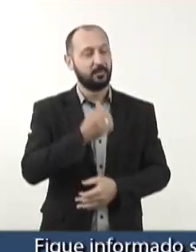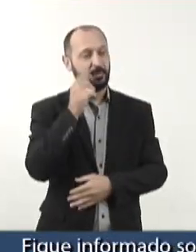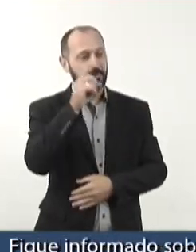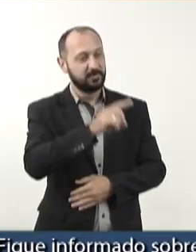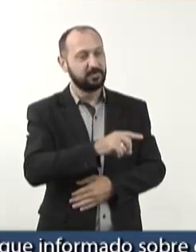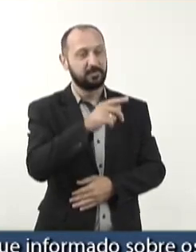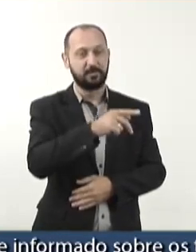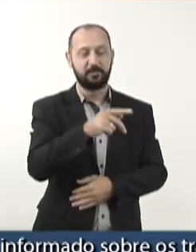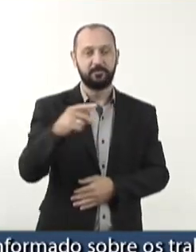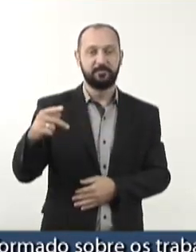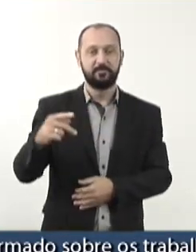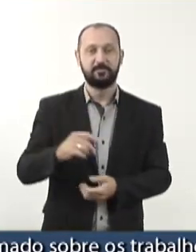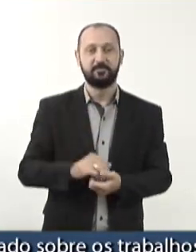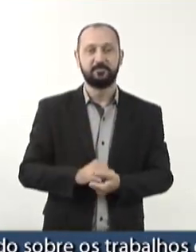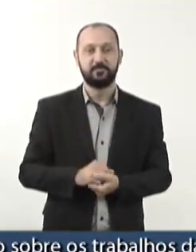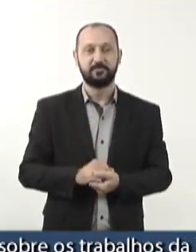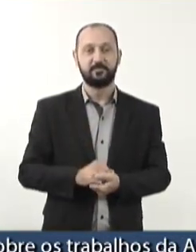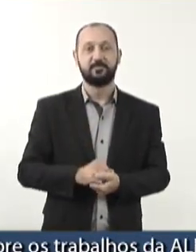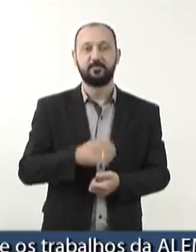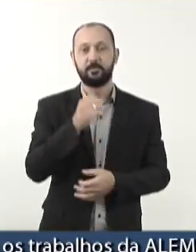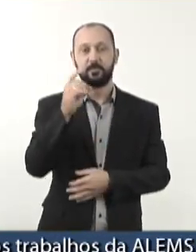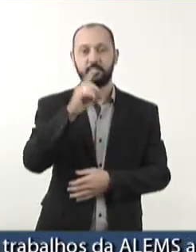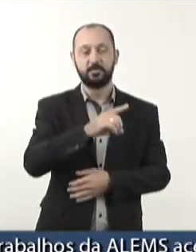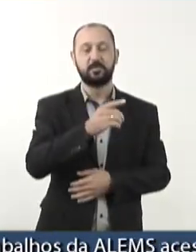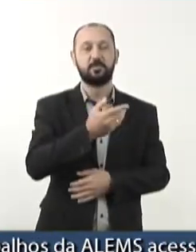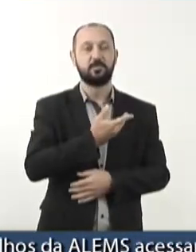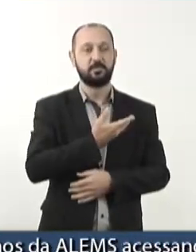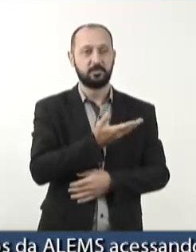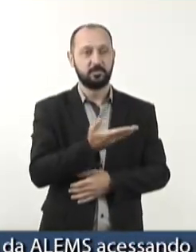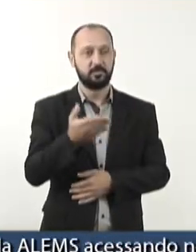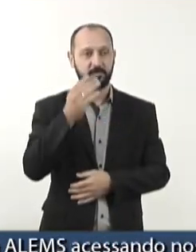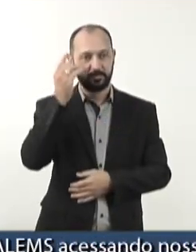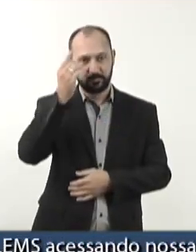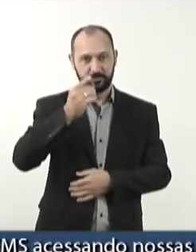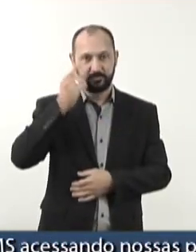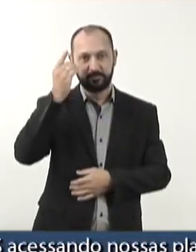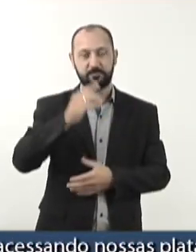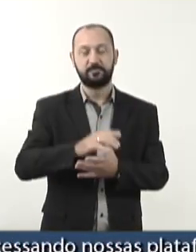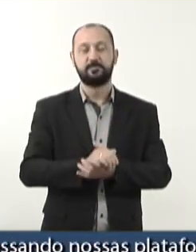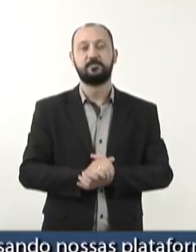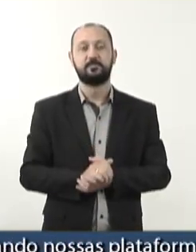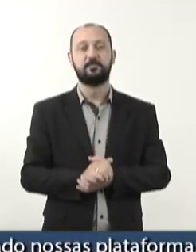Bom dia, senhor presidente. Bom dia aos nobres deputados, deputadas.